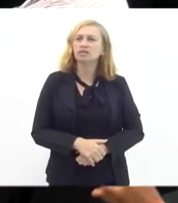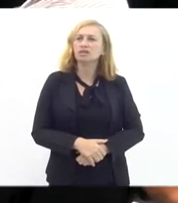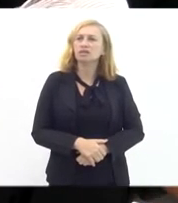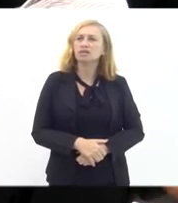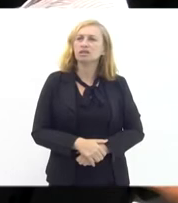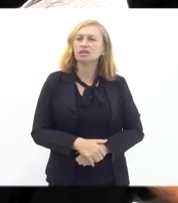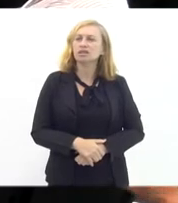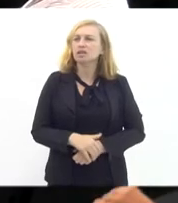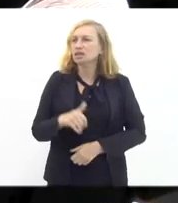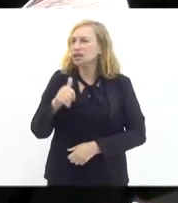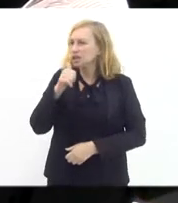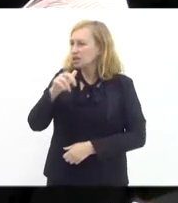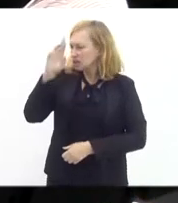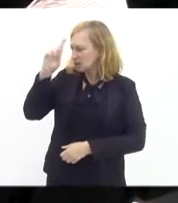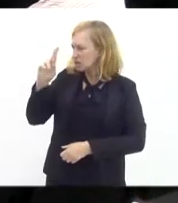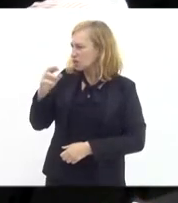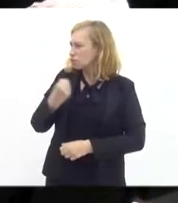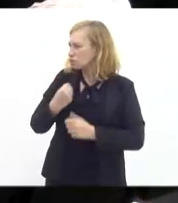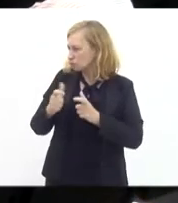Senhora,